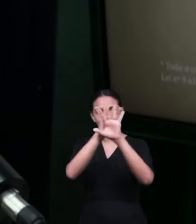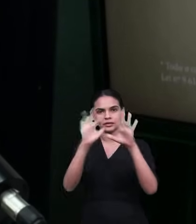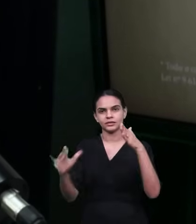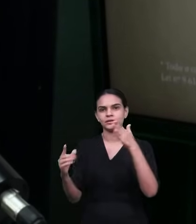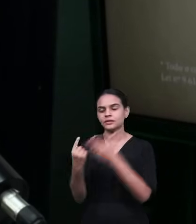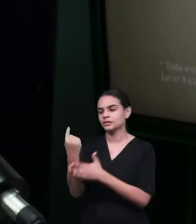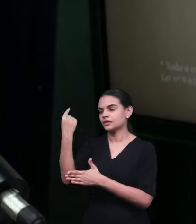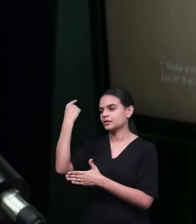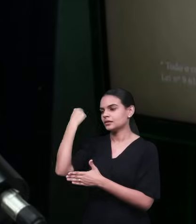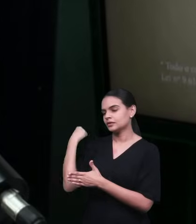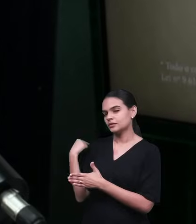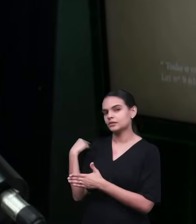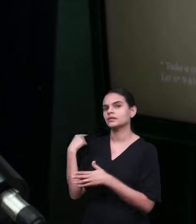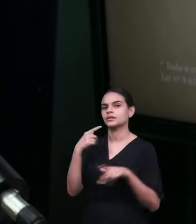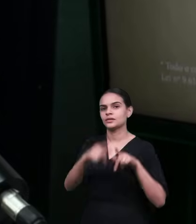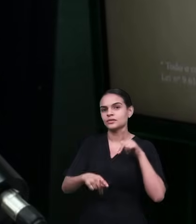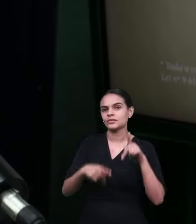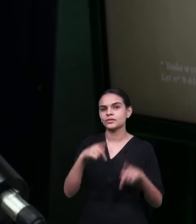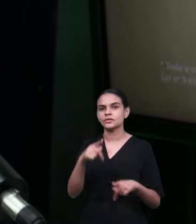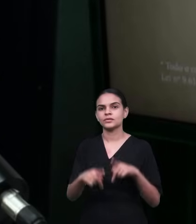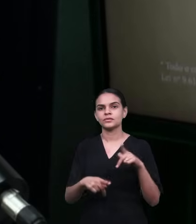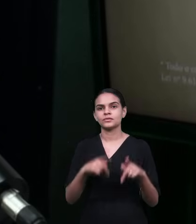que era um hábito dos povos